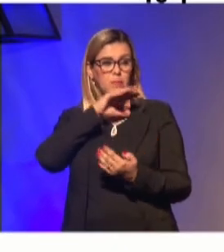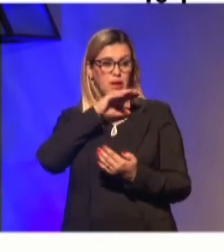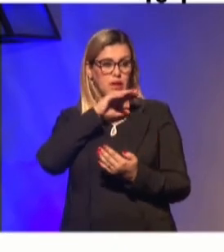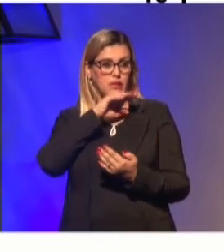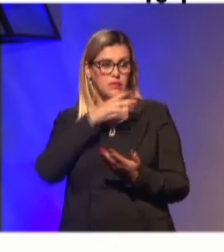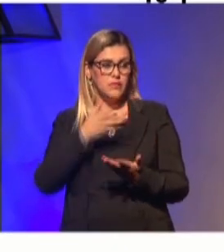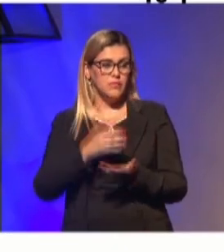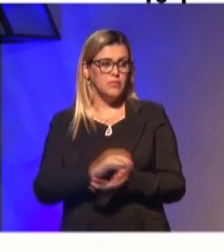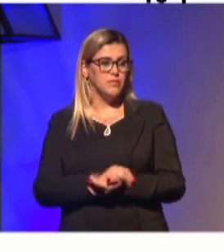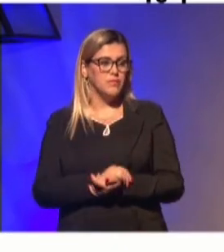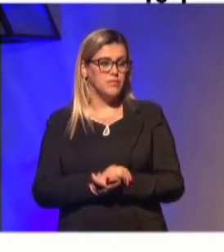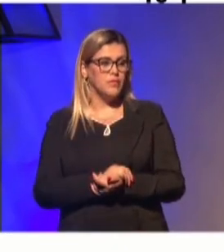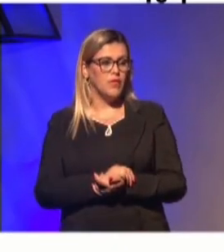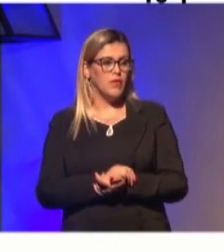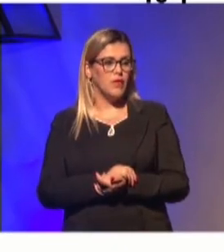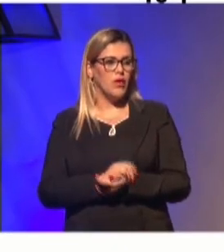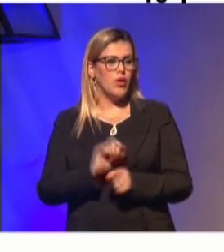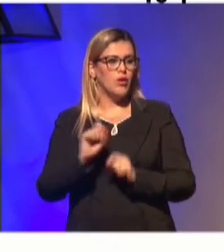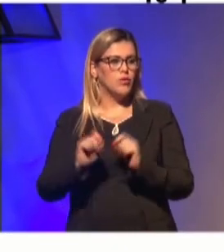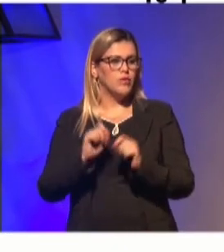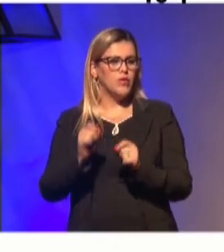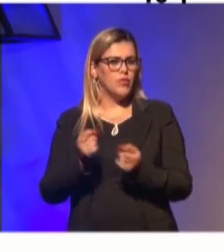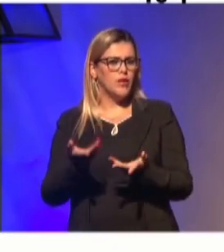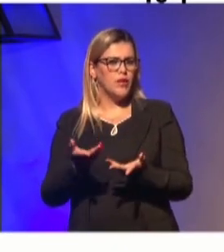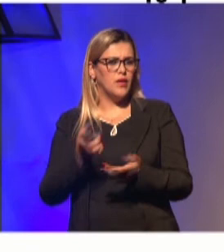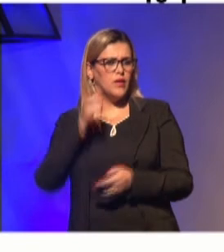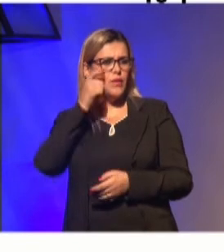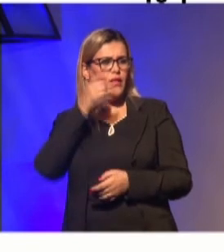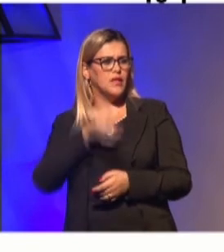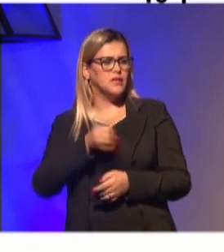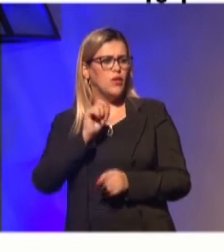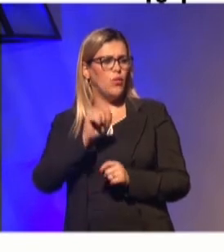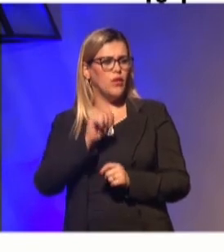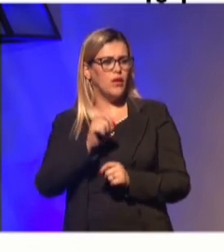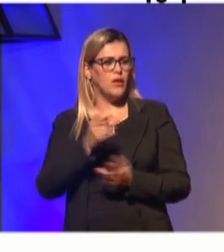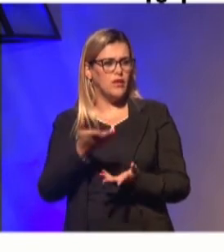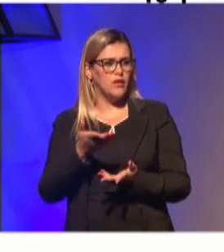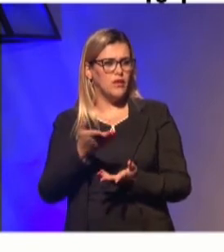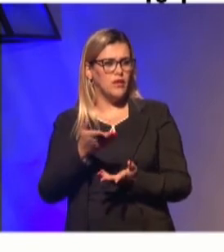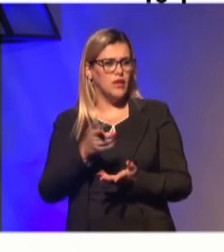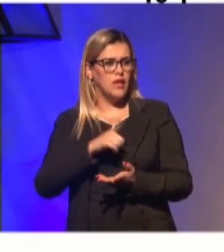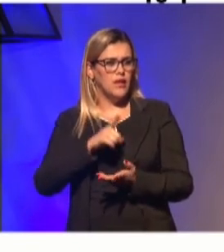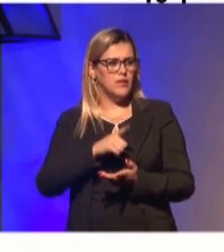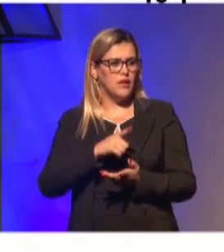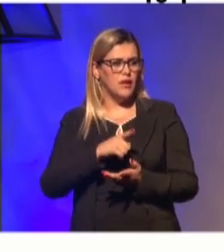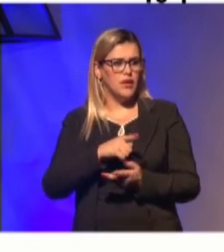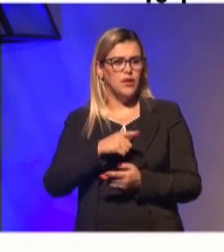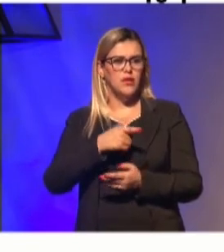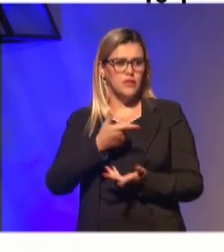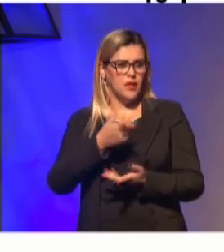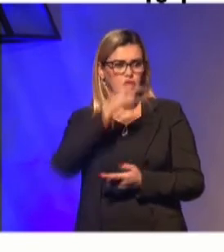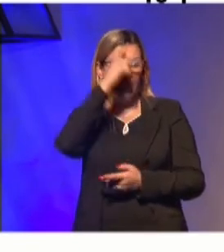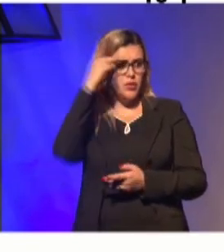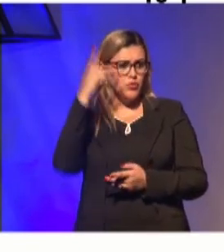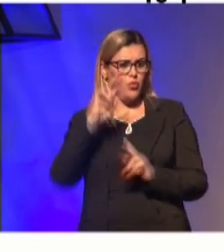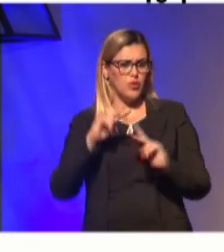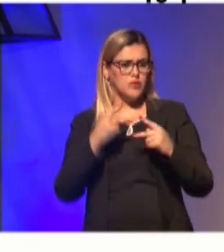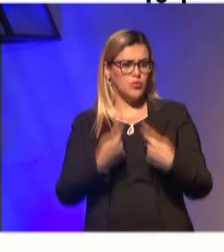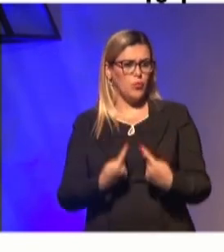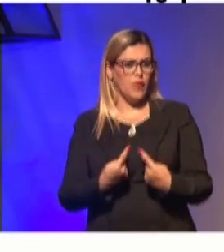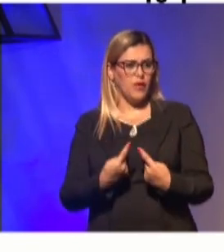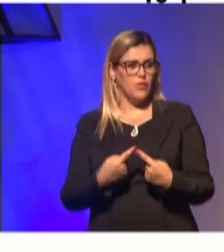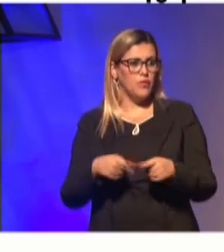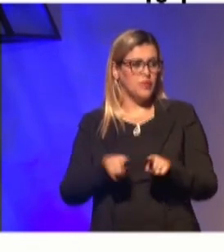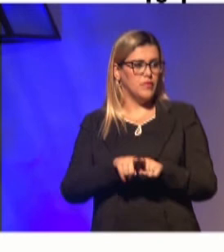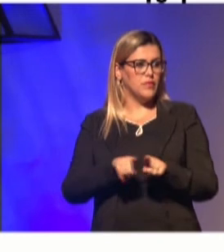mesma revisão. Então, o que nos chama a atenção? Você tem uma janela muito grande, né? Tanto no comprimento de onda, que são as mais usuais, como